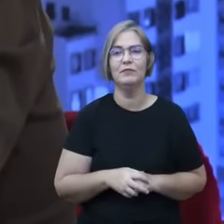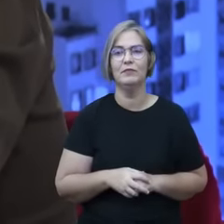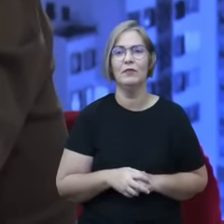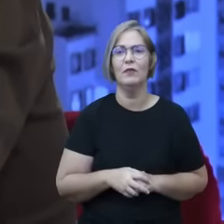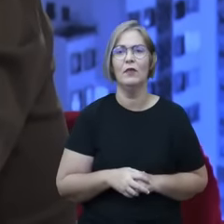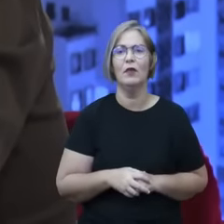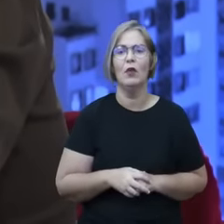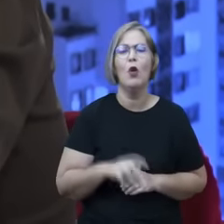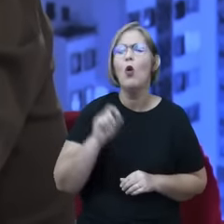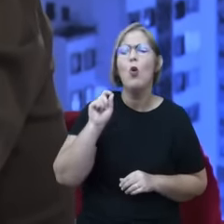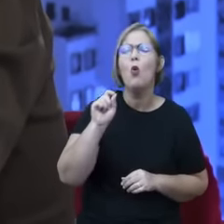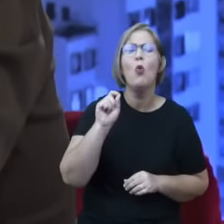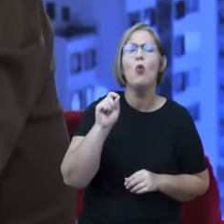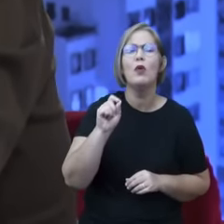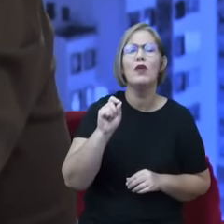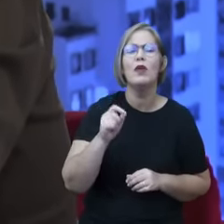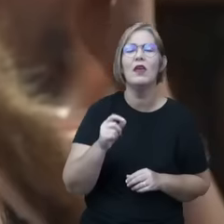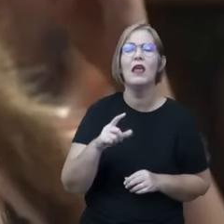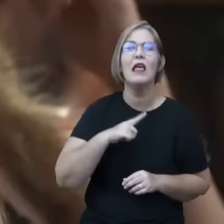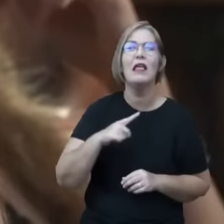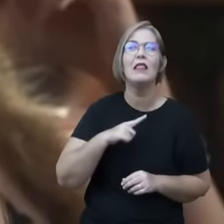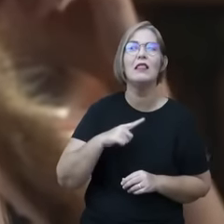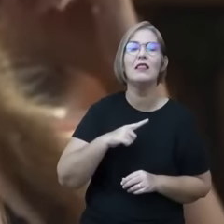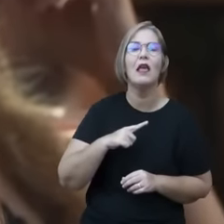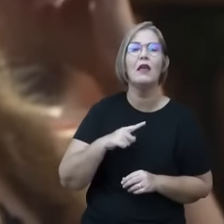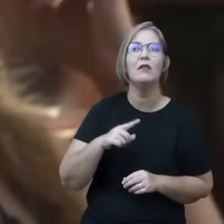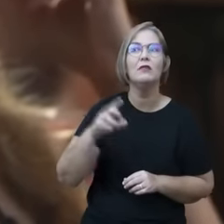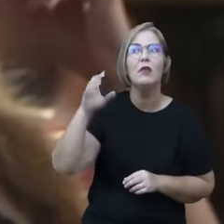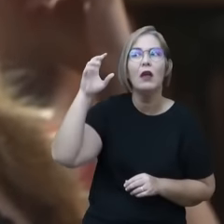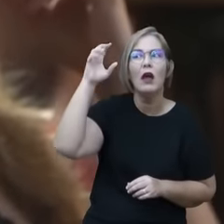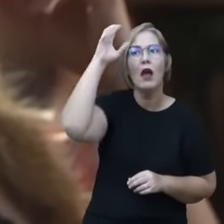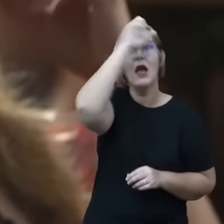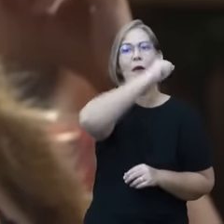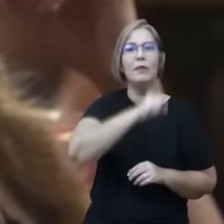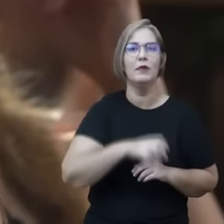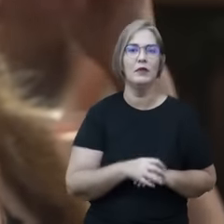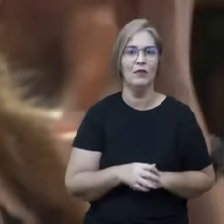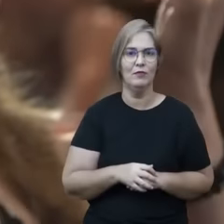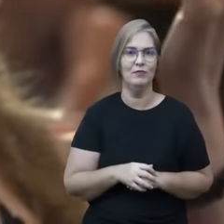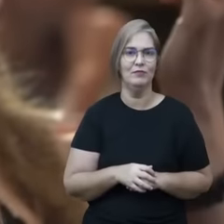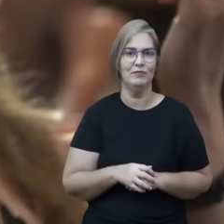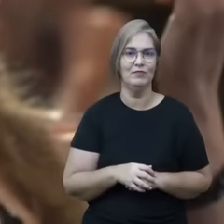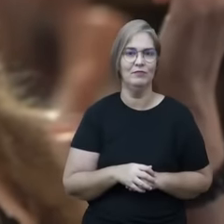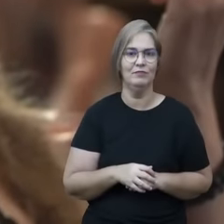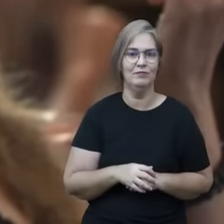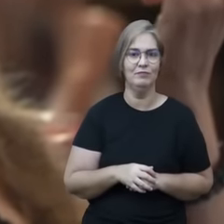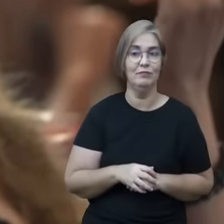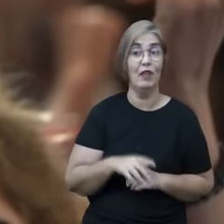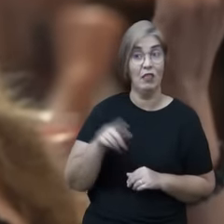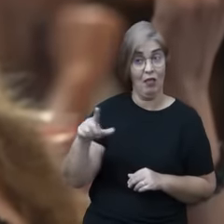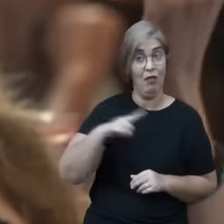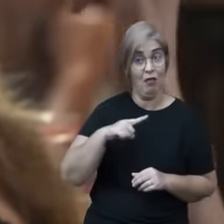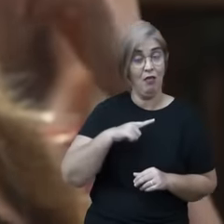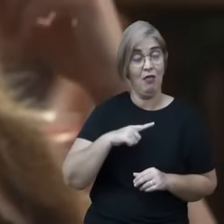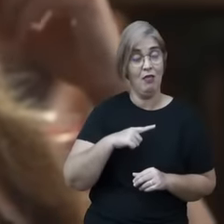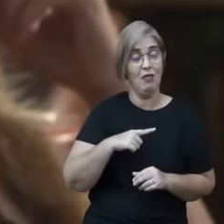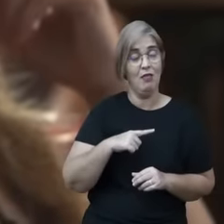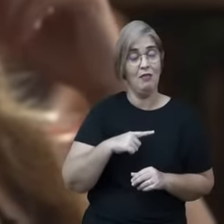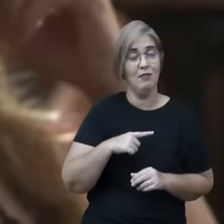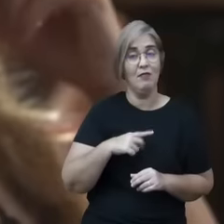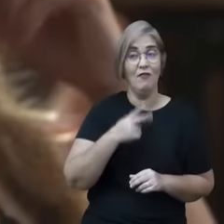Kirkegard retira dessa história? justamente Kirkegard está dizendo que